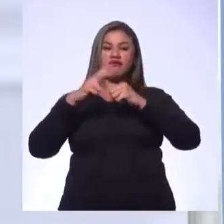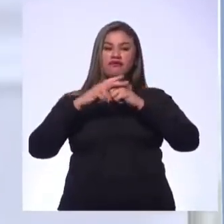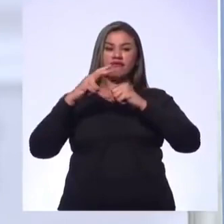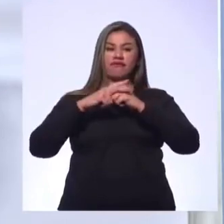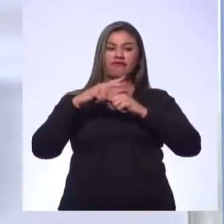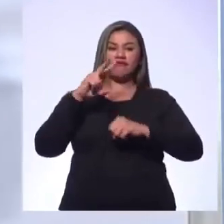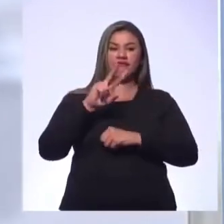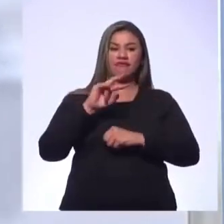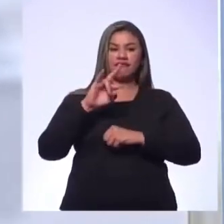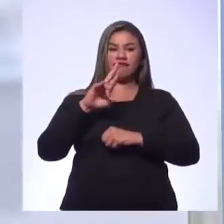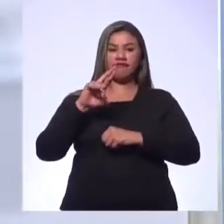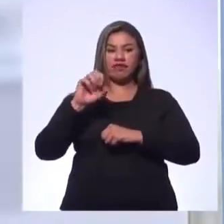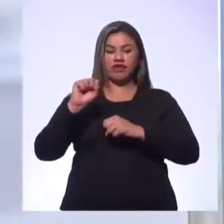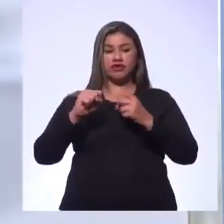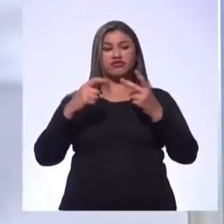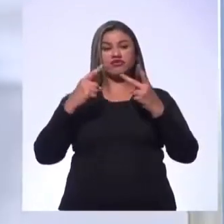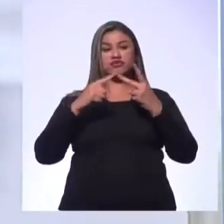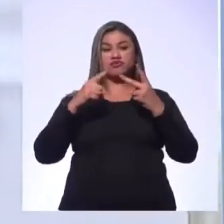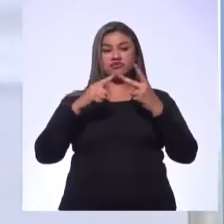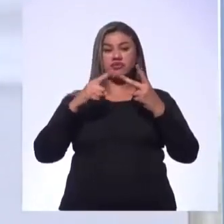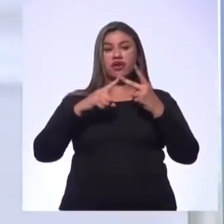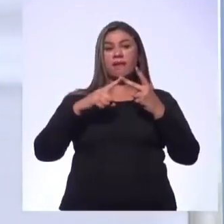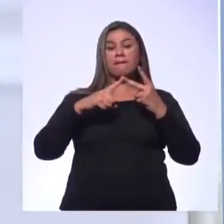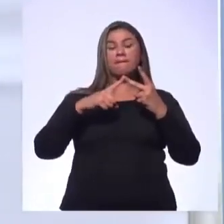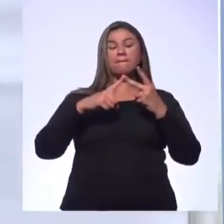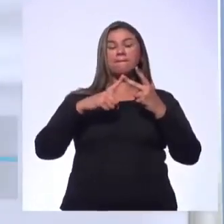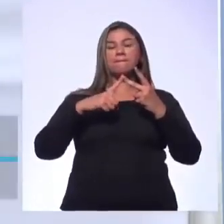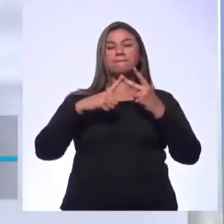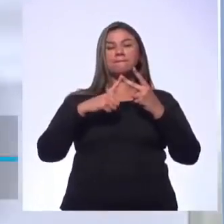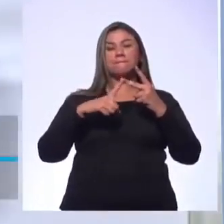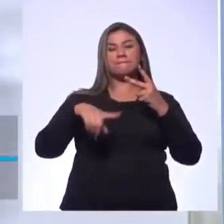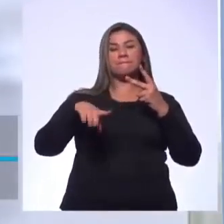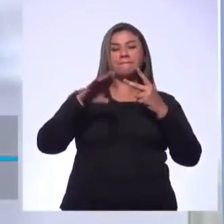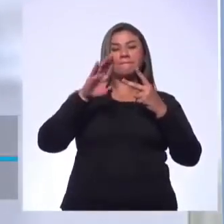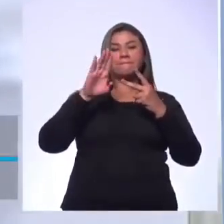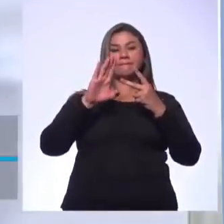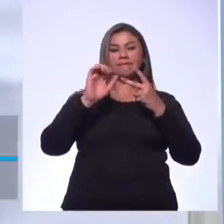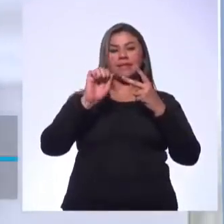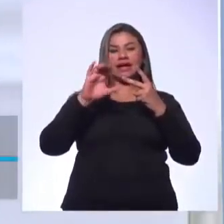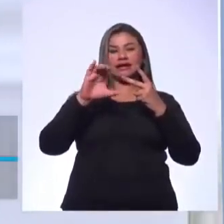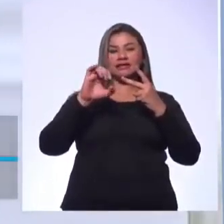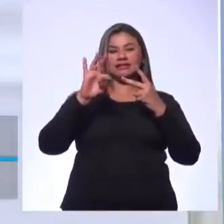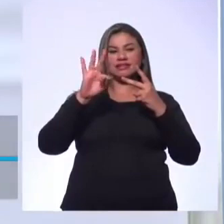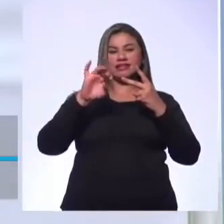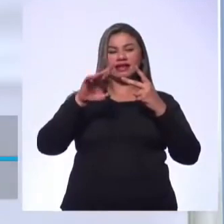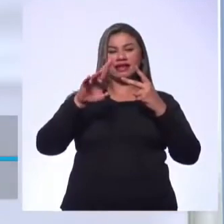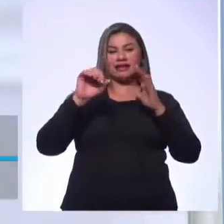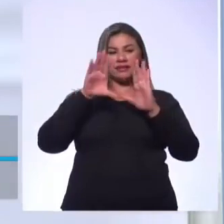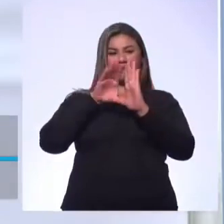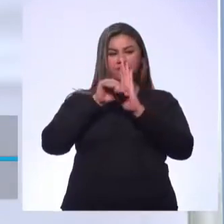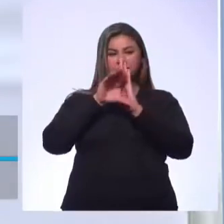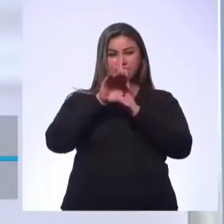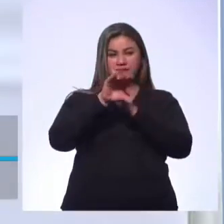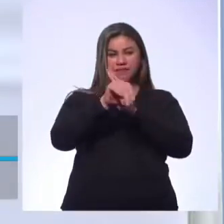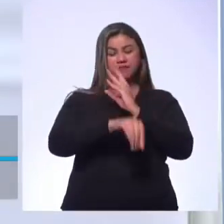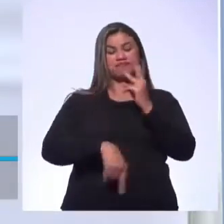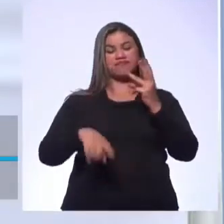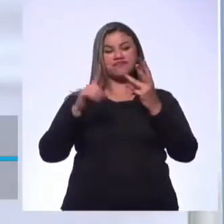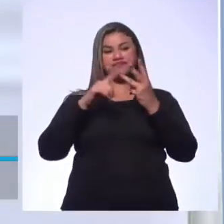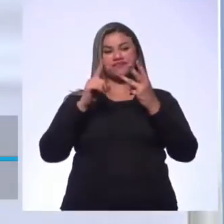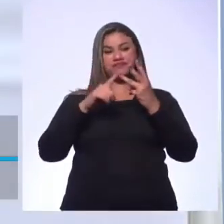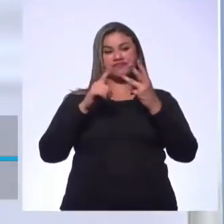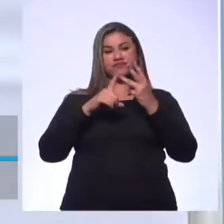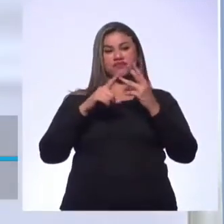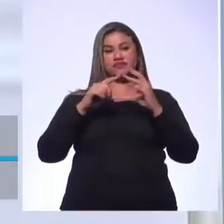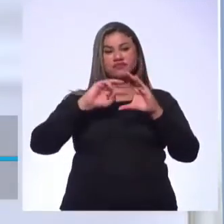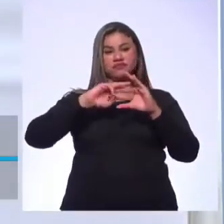o que é uma célula eucarionte. Vocês já viram isso antes, tá? A aula não é repetida, mas eu gosto de retomar, porque eu acho que quanto mais a gente fala sobre